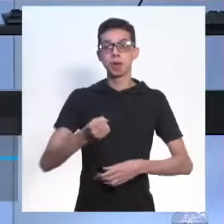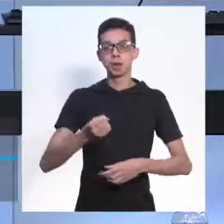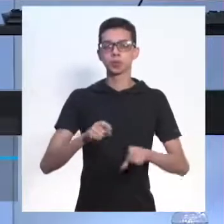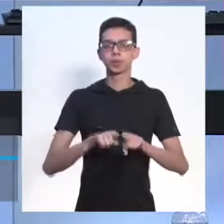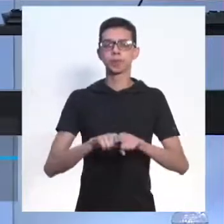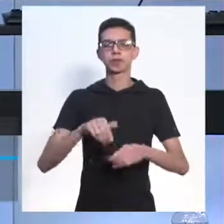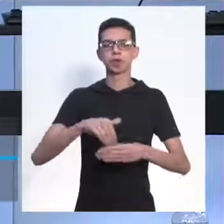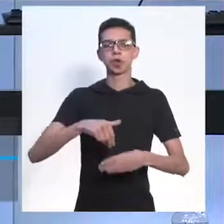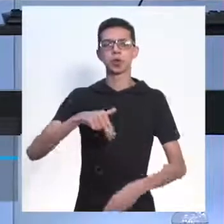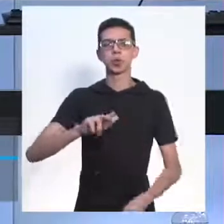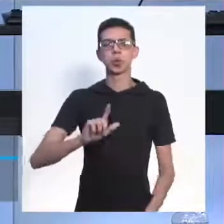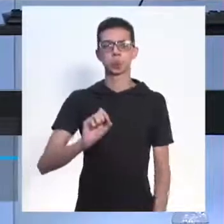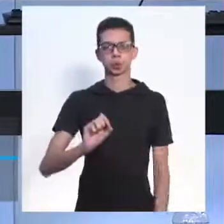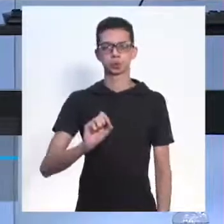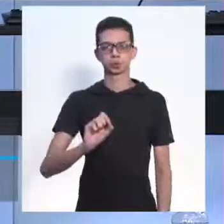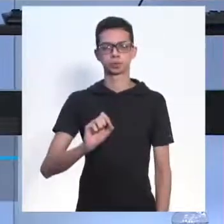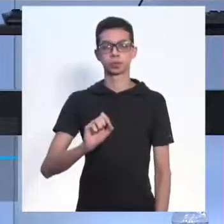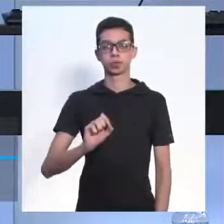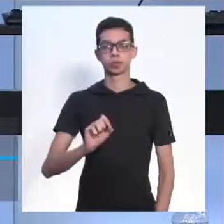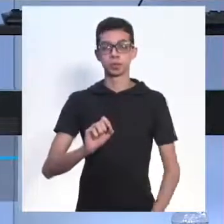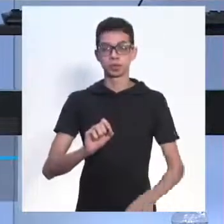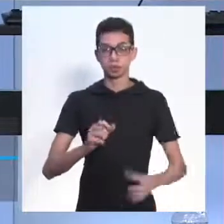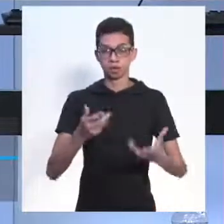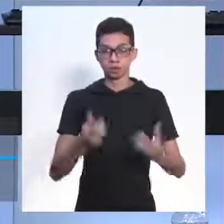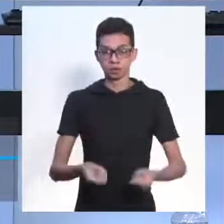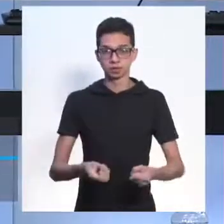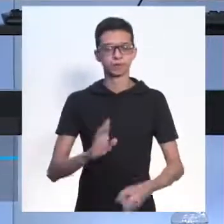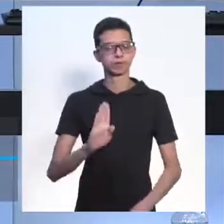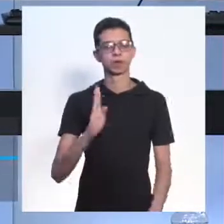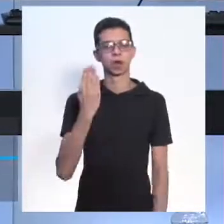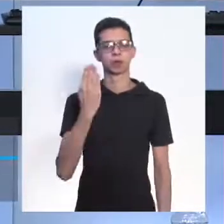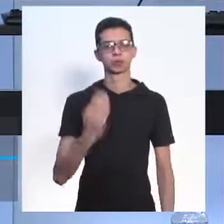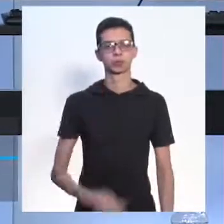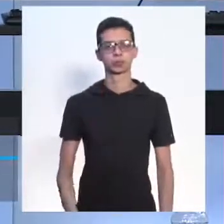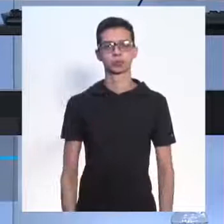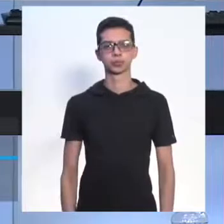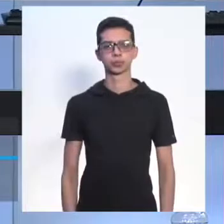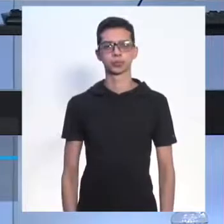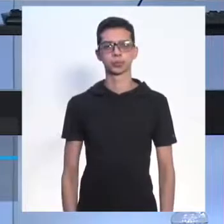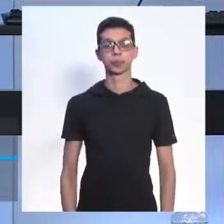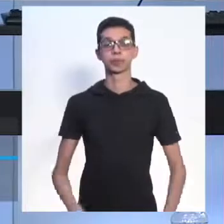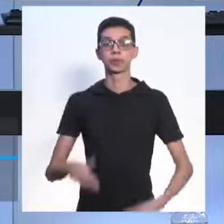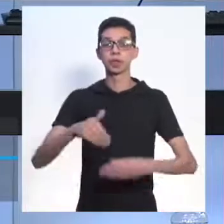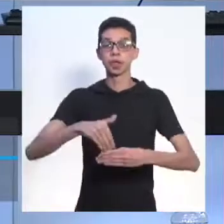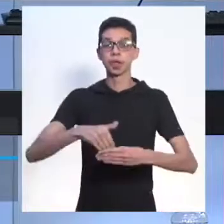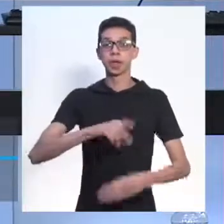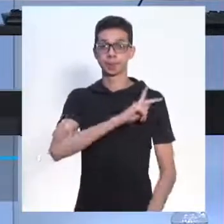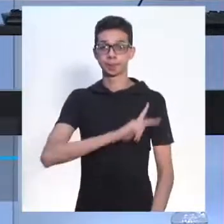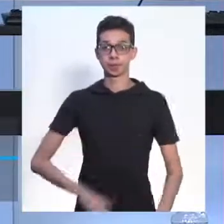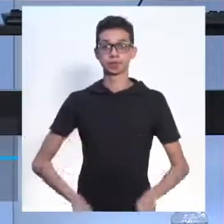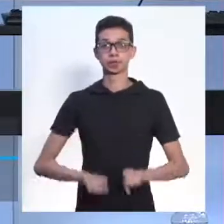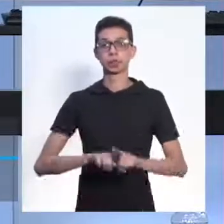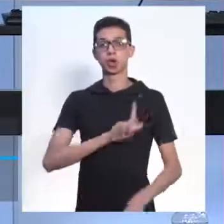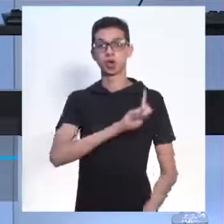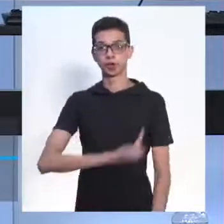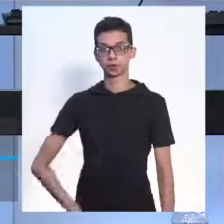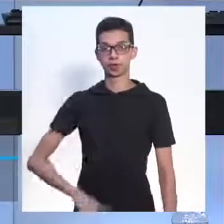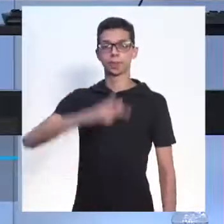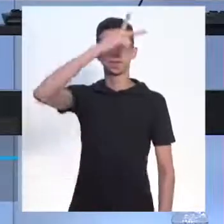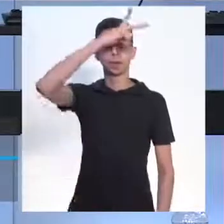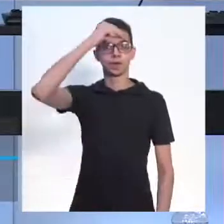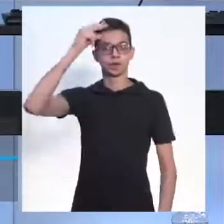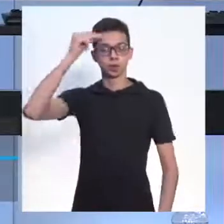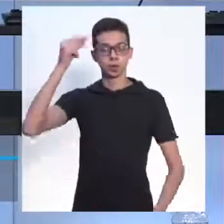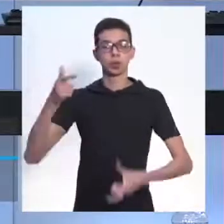são considerados válidos falso certo nas eleições para Presidente Governador e prefeitos de municípios